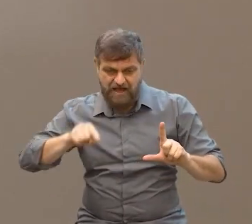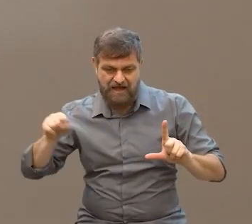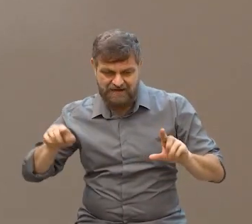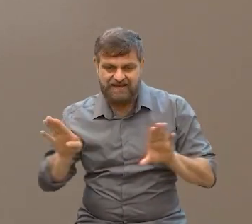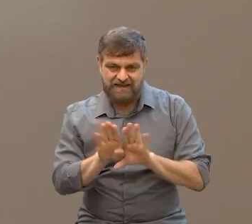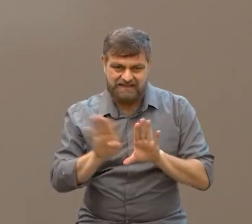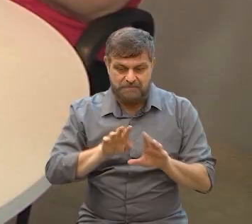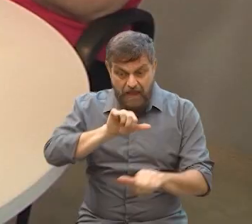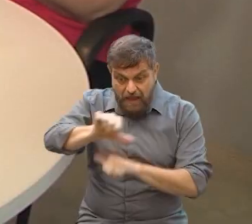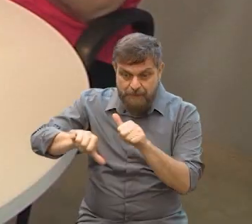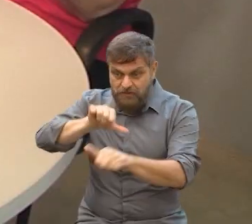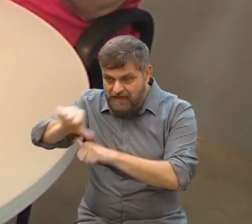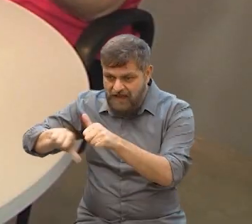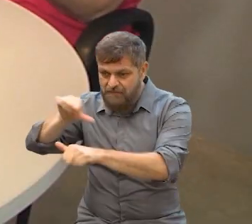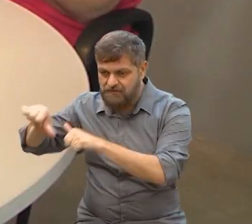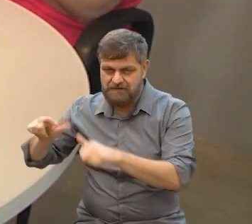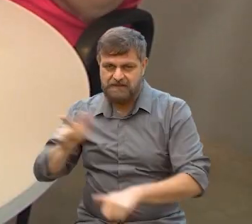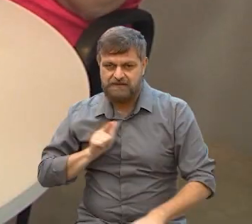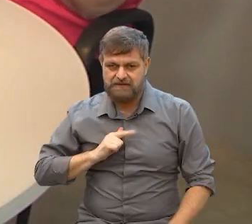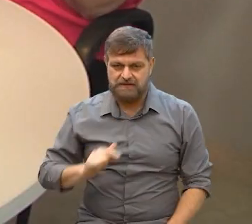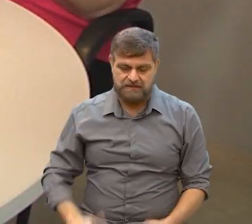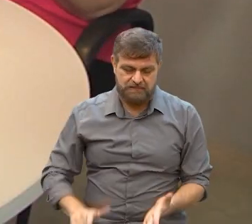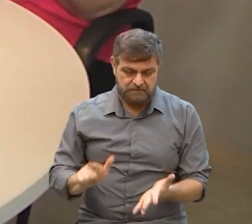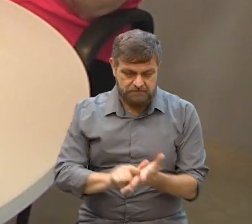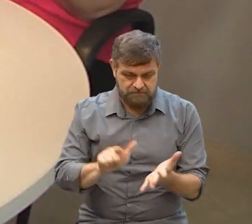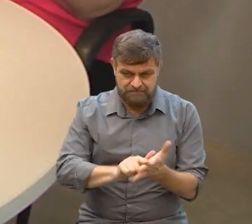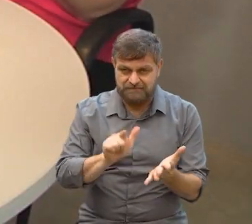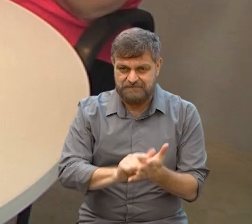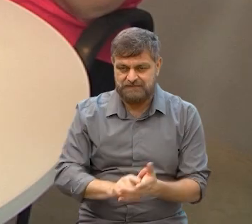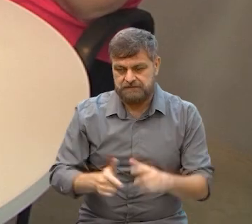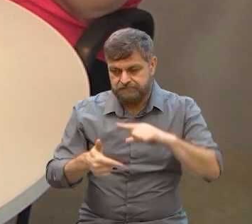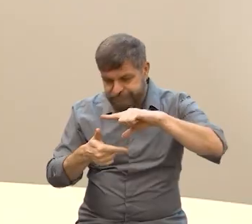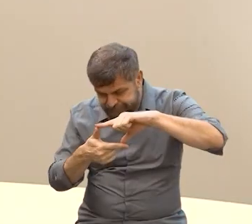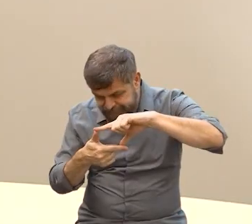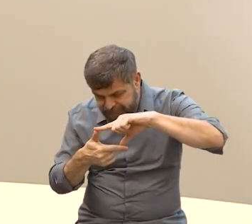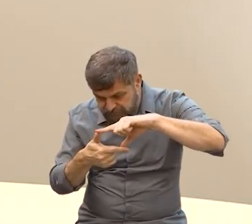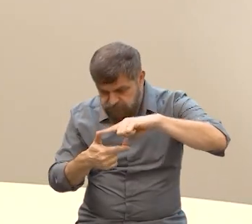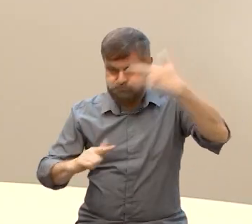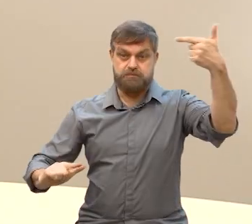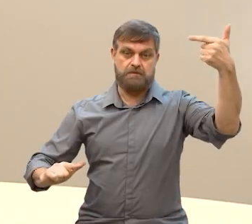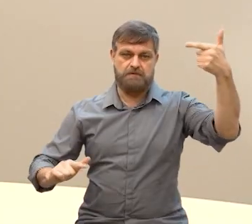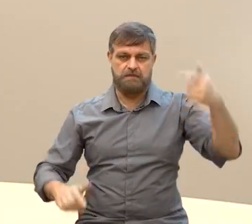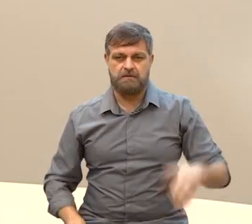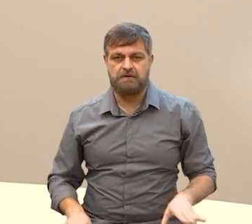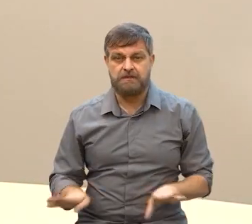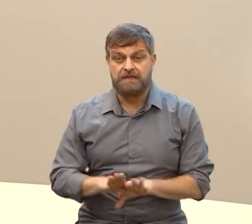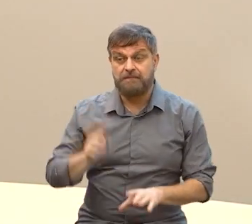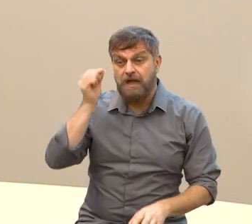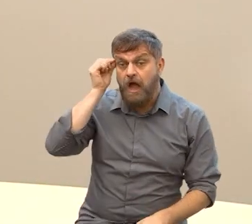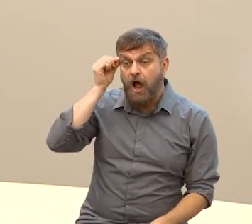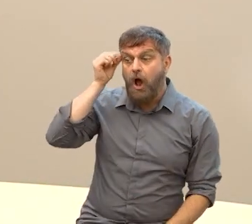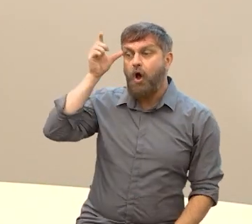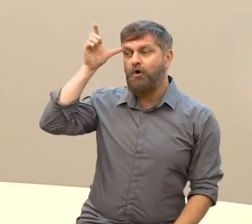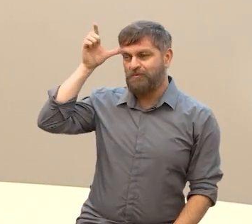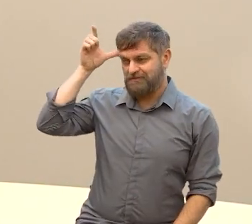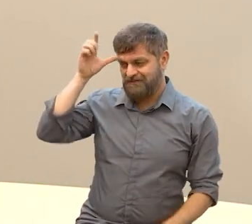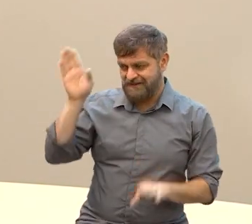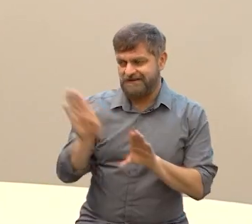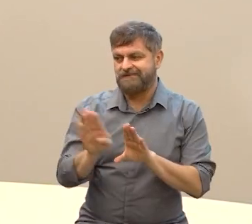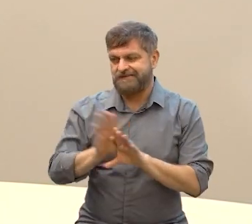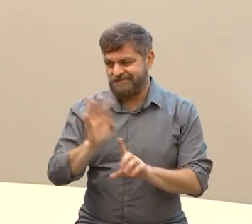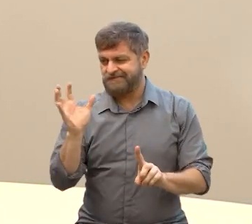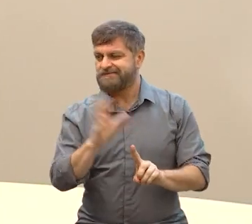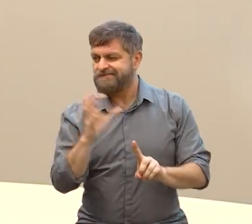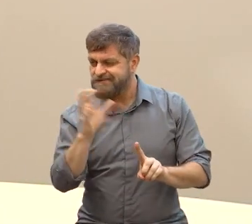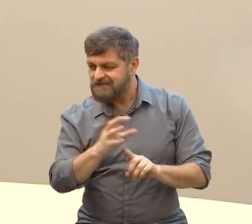tem. Né? Tem que ir além, né? Tem que ir além. Sair da caixinha, né? Agora, tem a questão cultural também, né? Isso tem que ser levado em